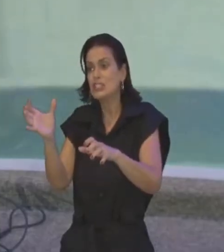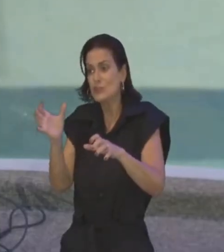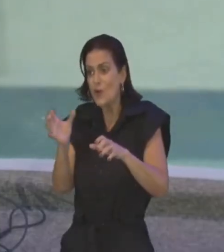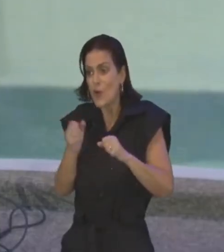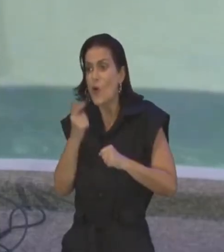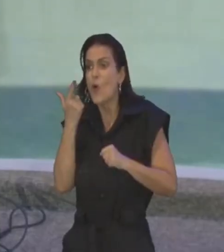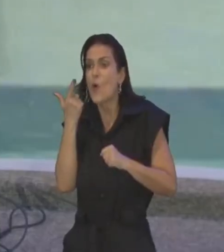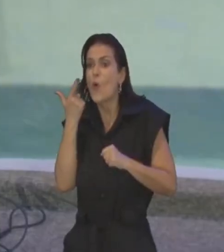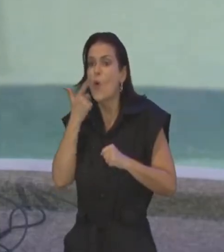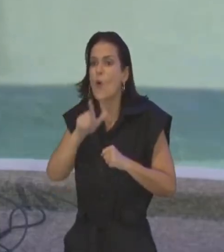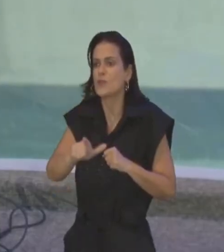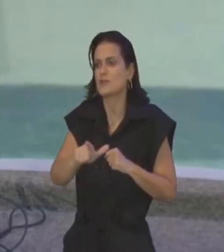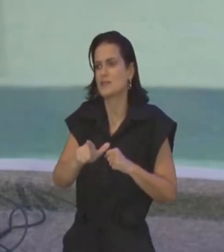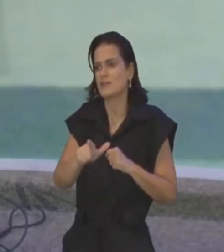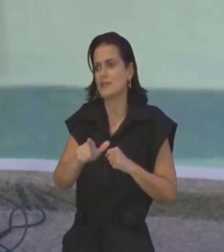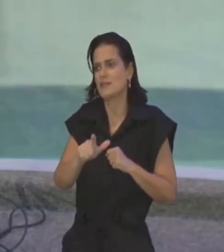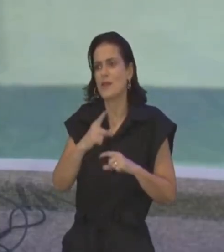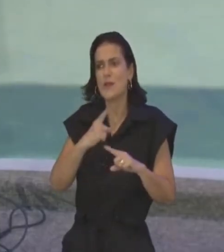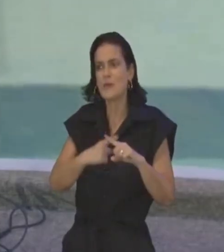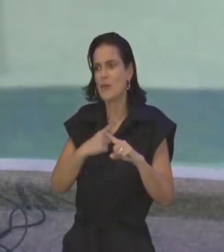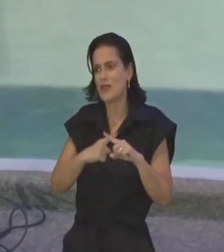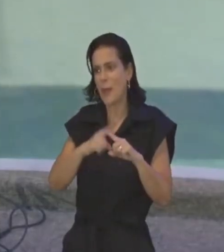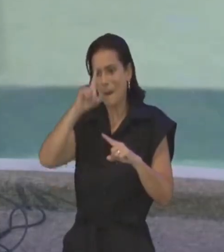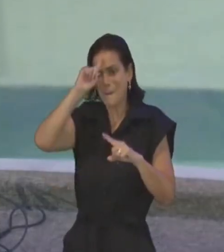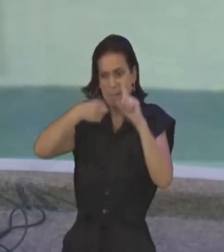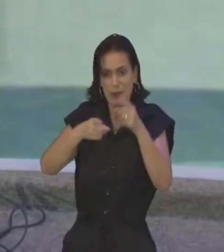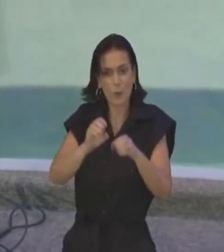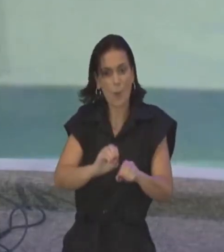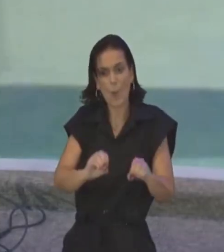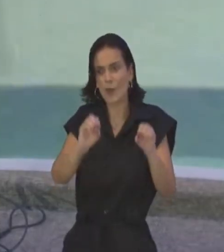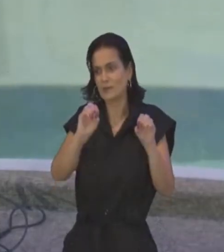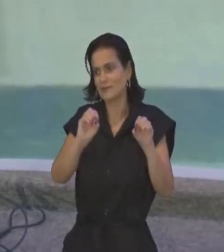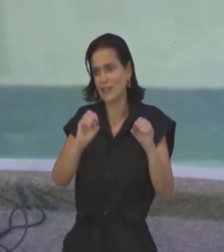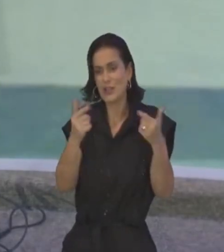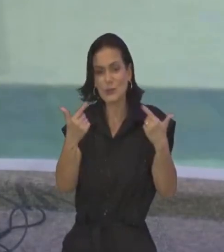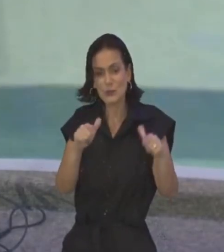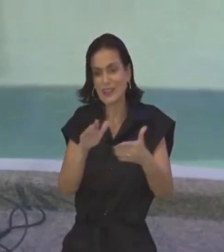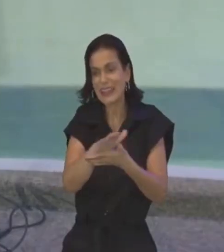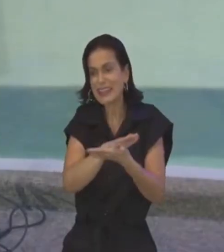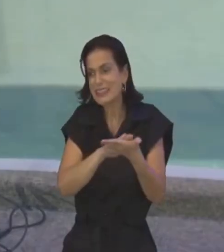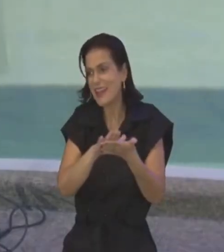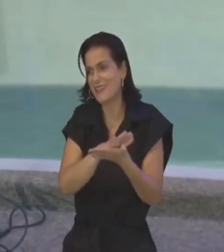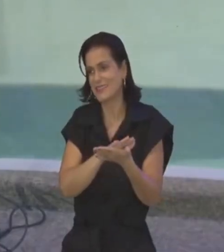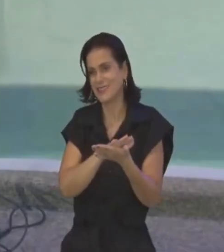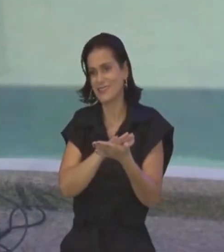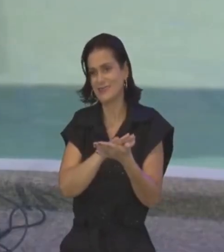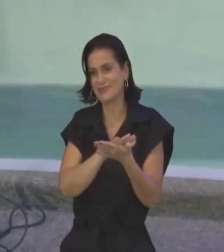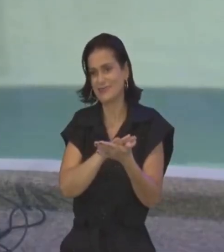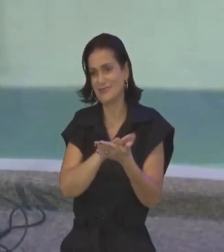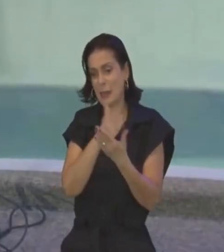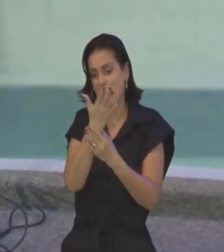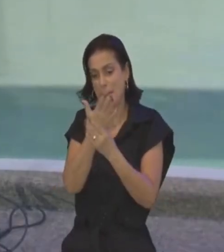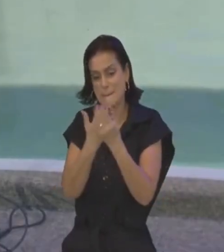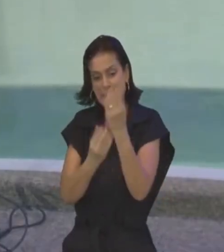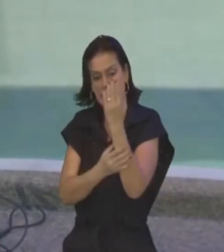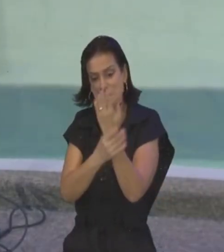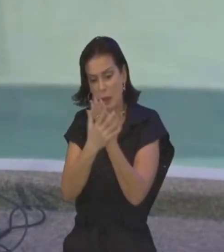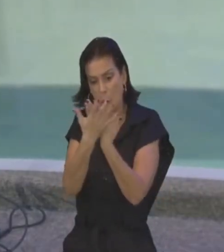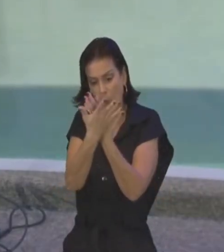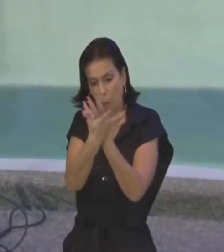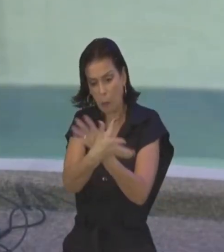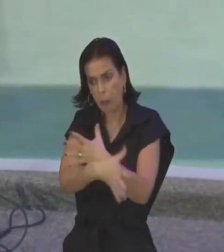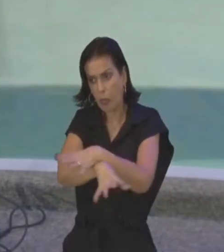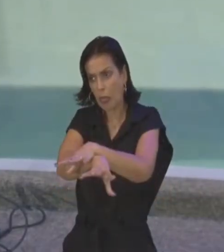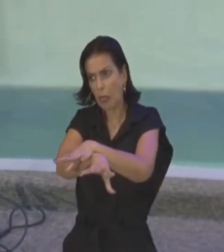coisa, porque você não é dono de nada e você não tem nada e as suas mãos se encontram